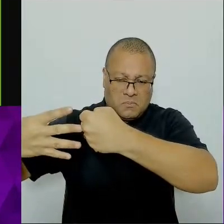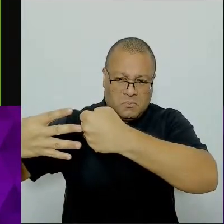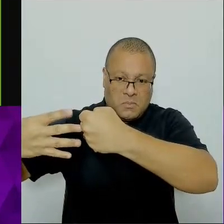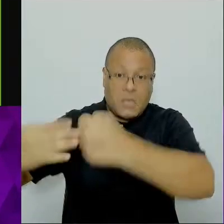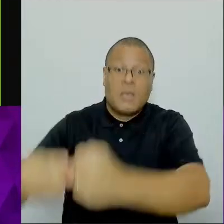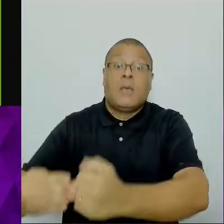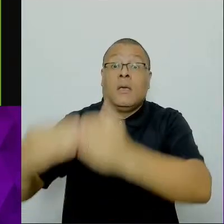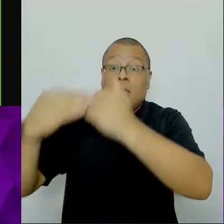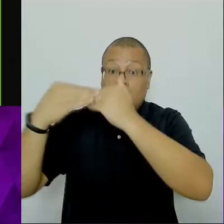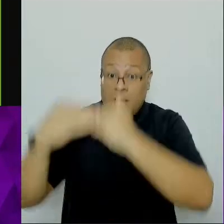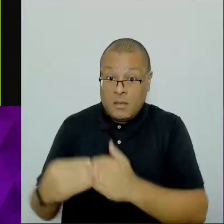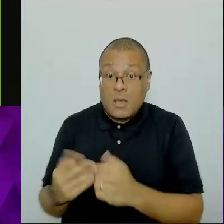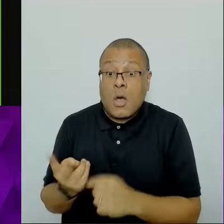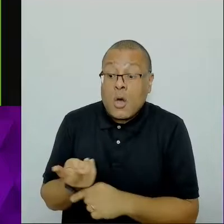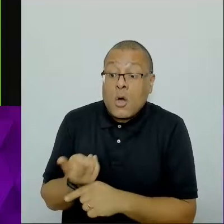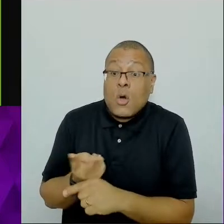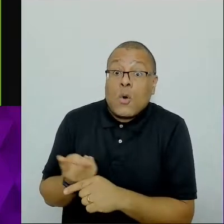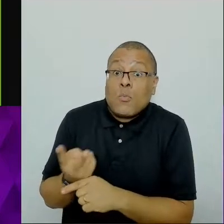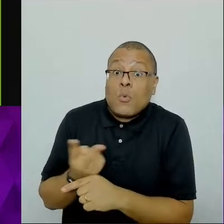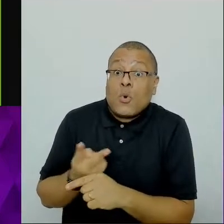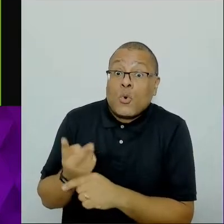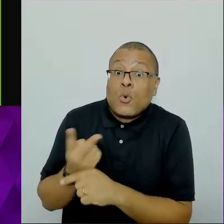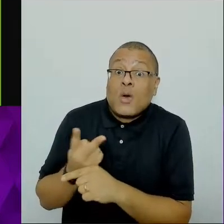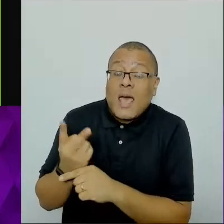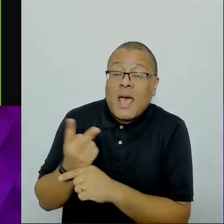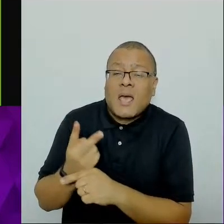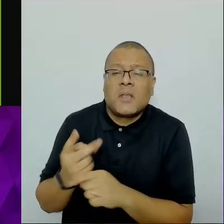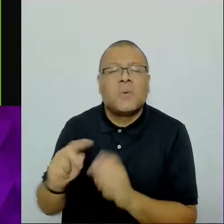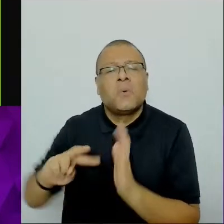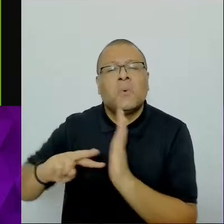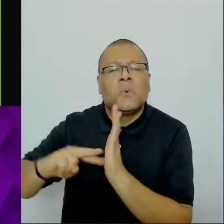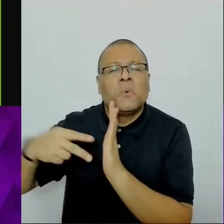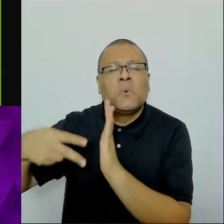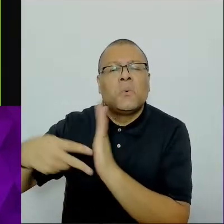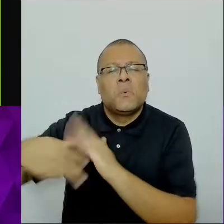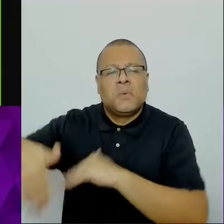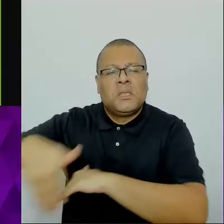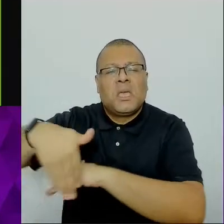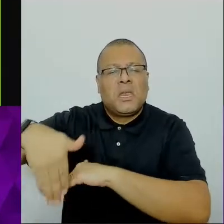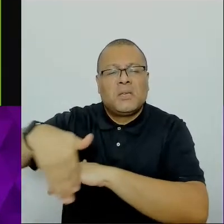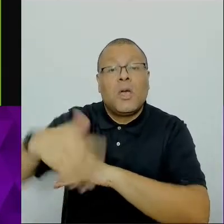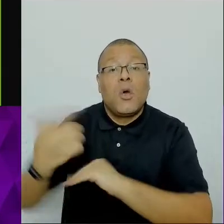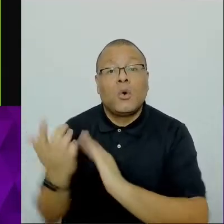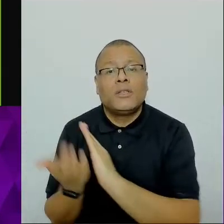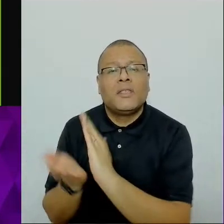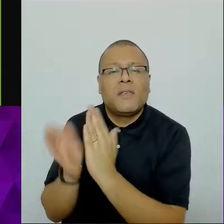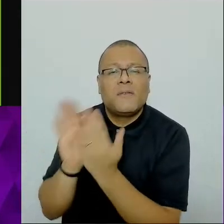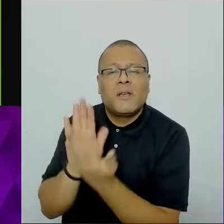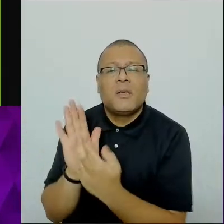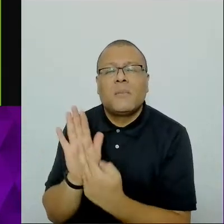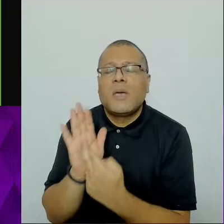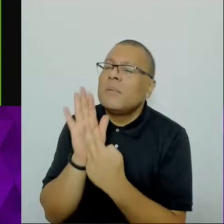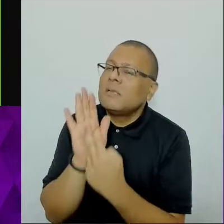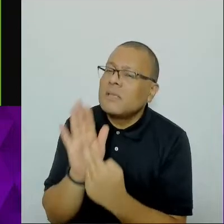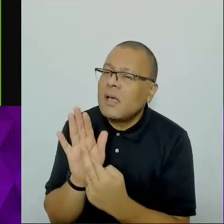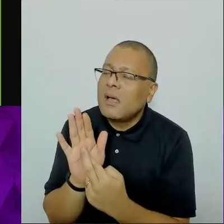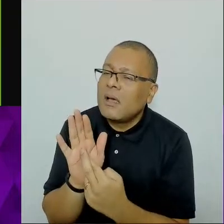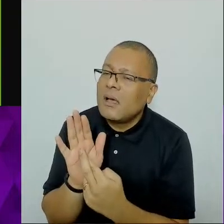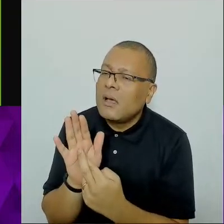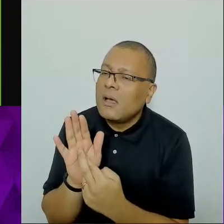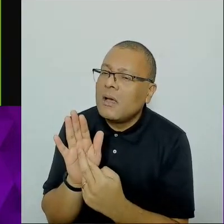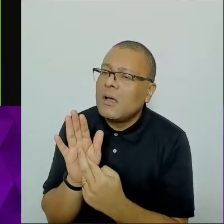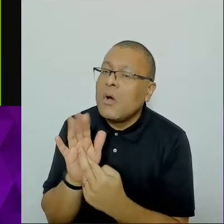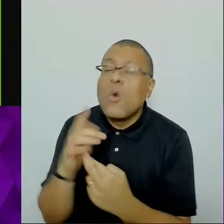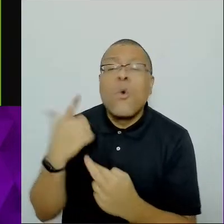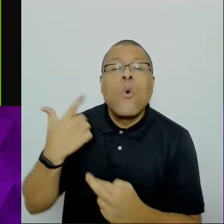vamos ter o buscar endereço port, que nada mais é também que outra interface para representar um elemento externo